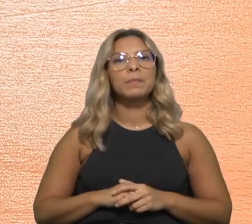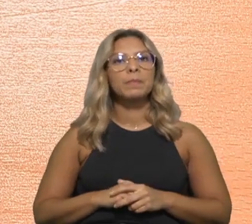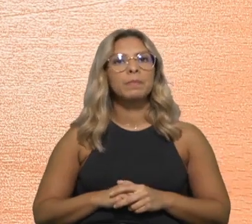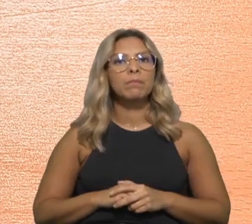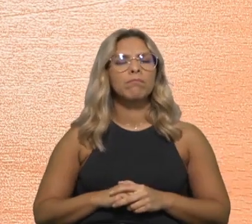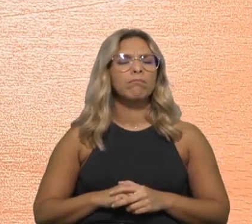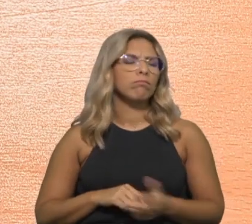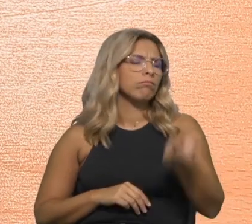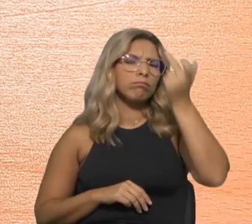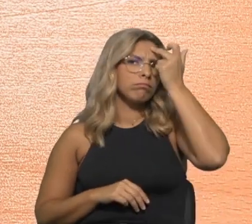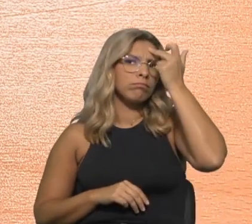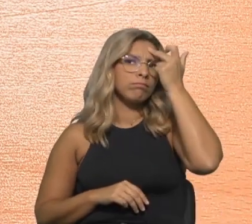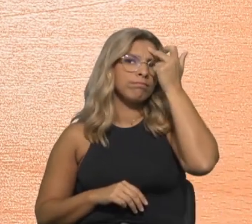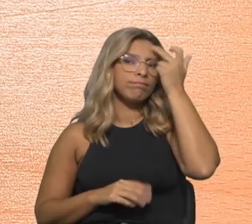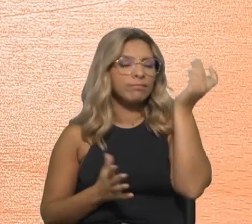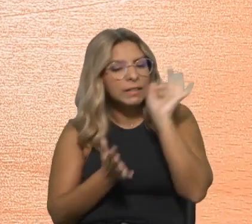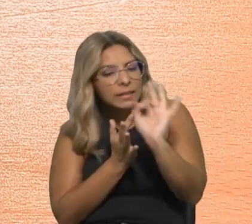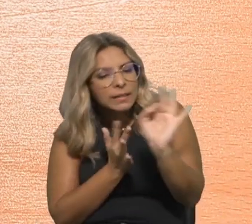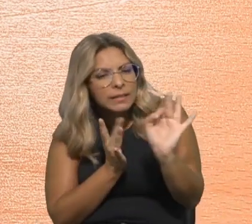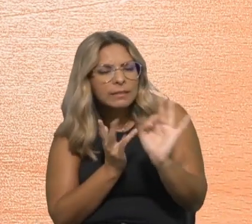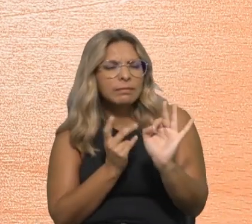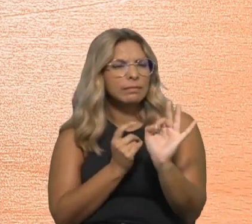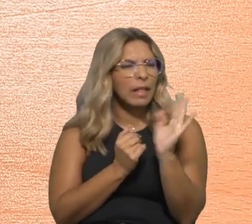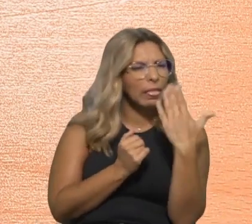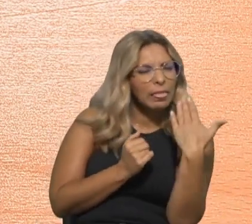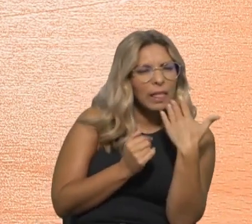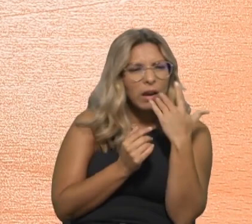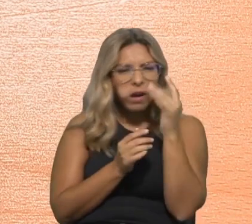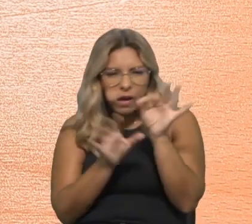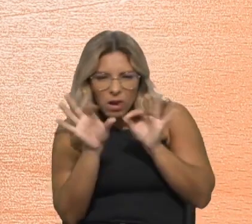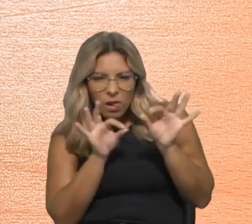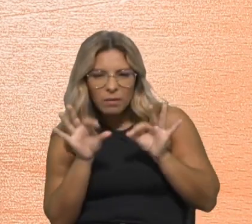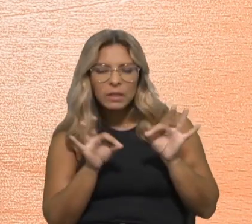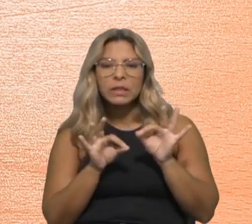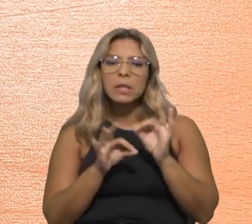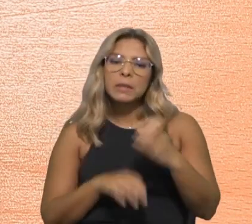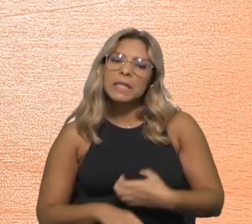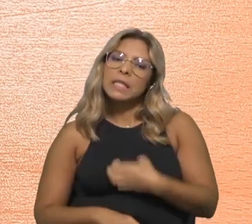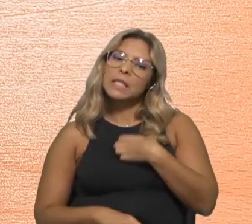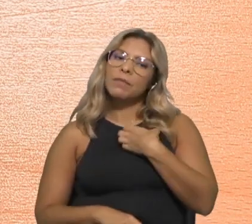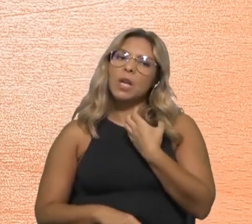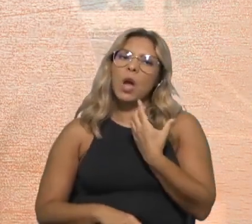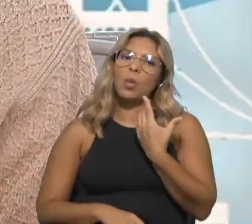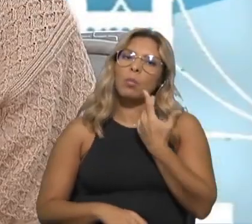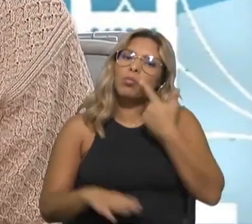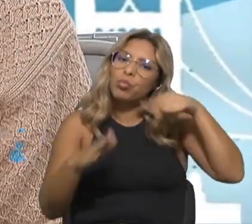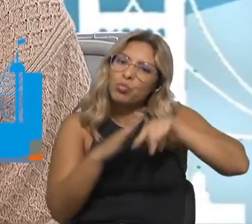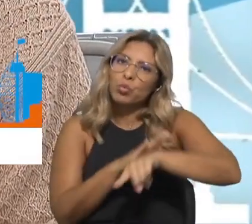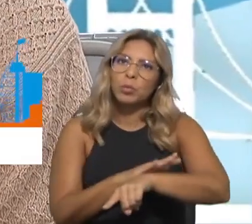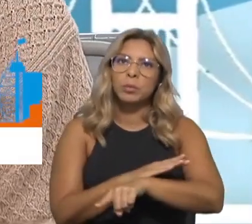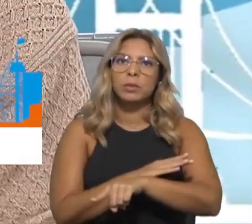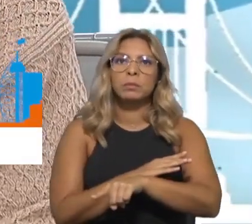alertou para o detalhe para o menor e sobretudo para o significado profundo que cada momento podia